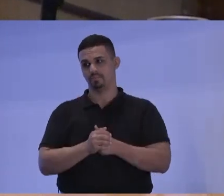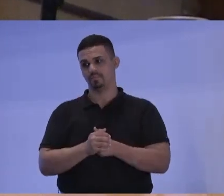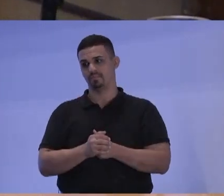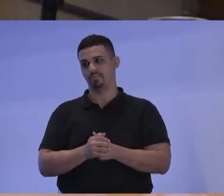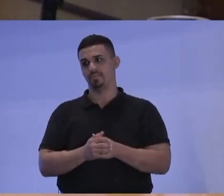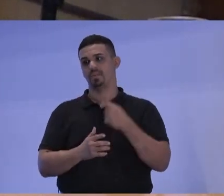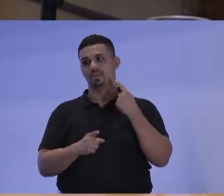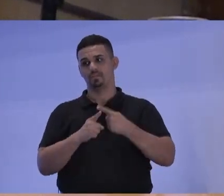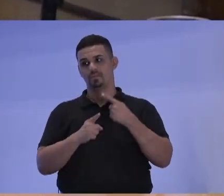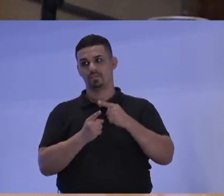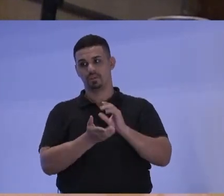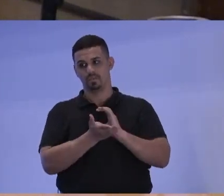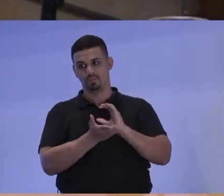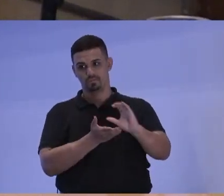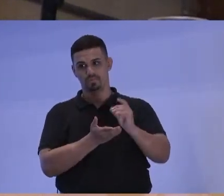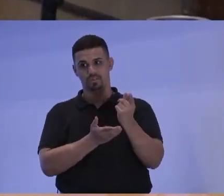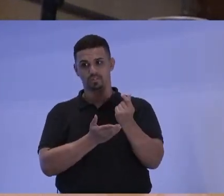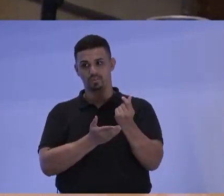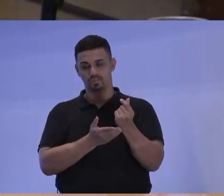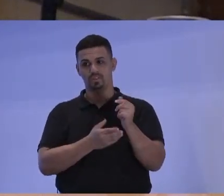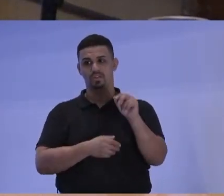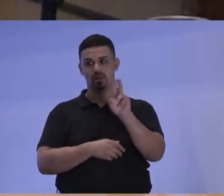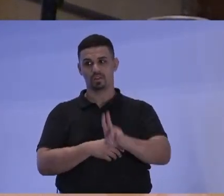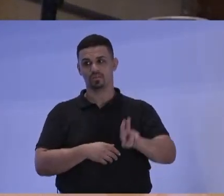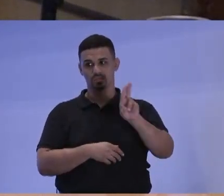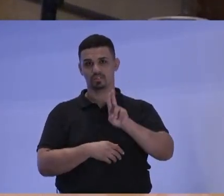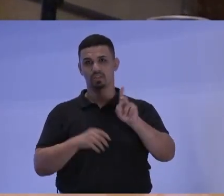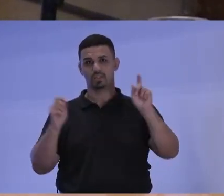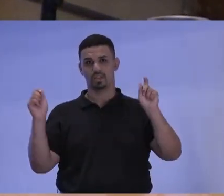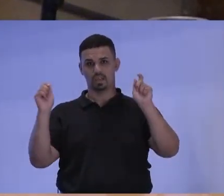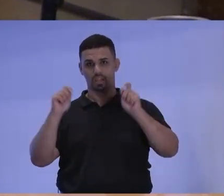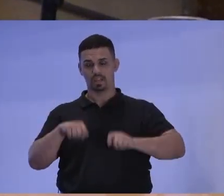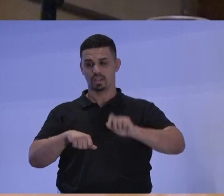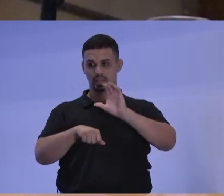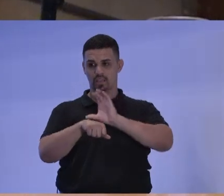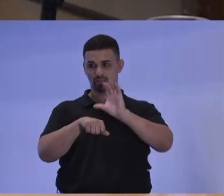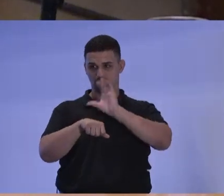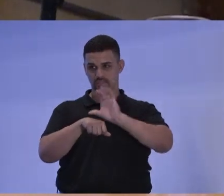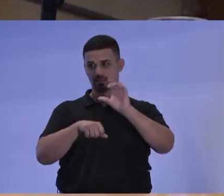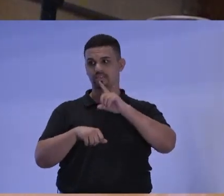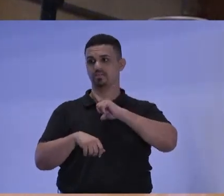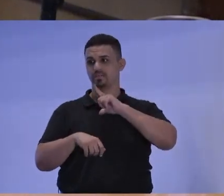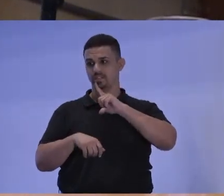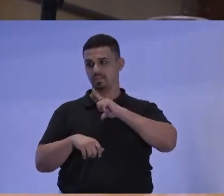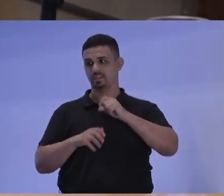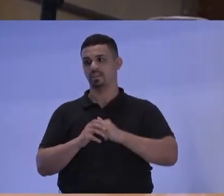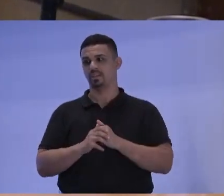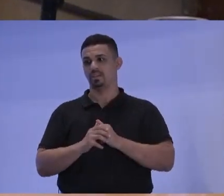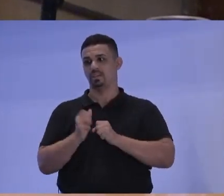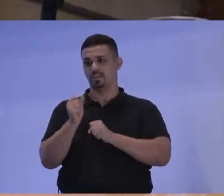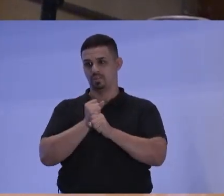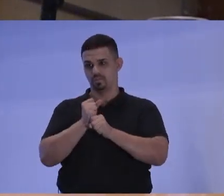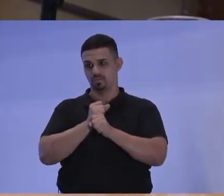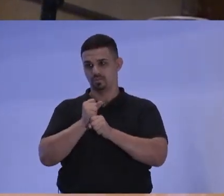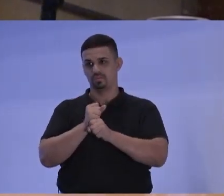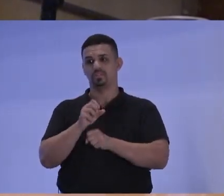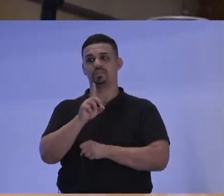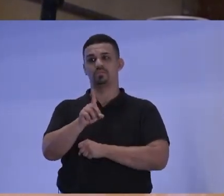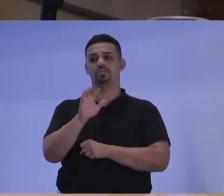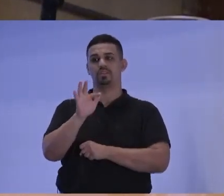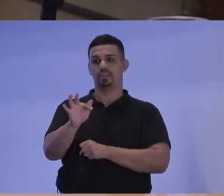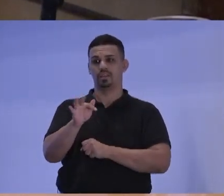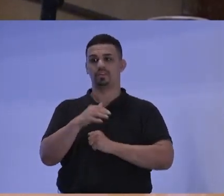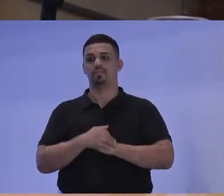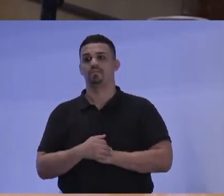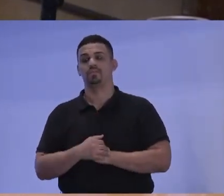seria utilizada para uma capacitação grande, uma das maiores dos últimos anos no Distrito Federal, que,